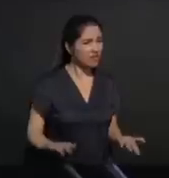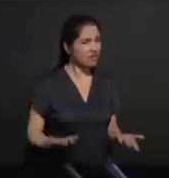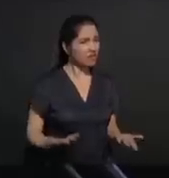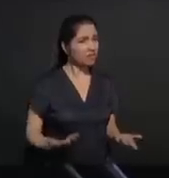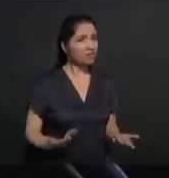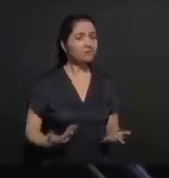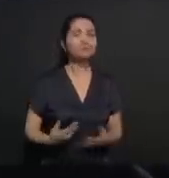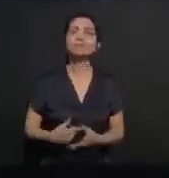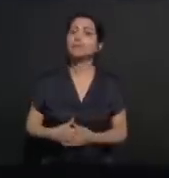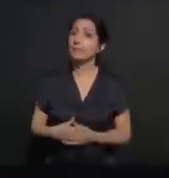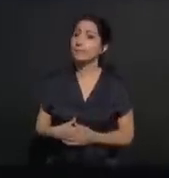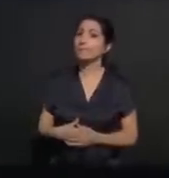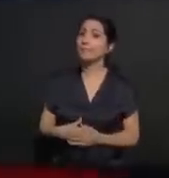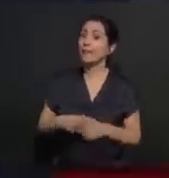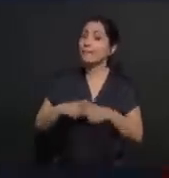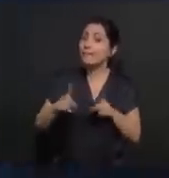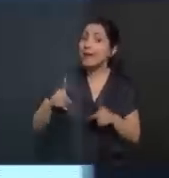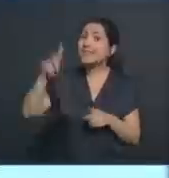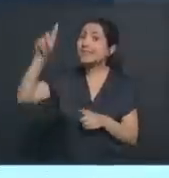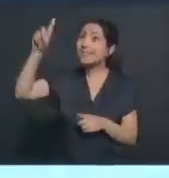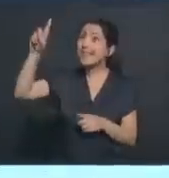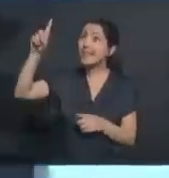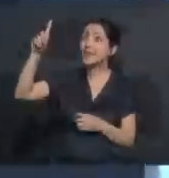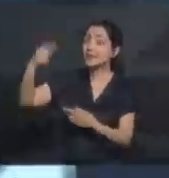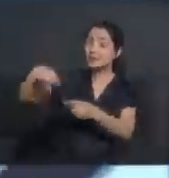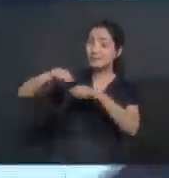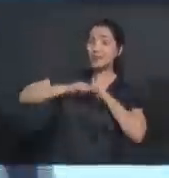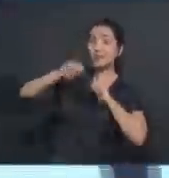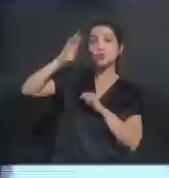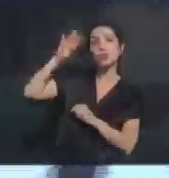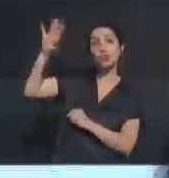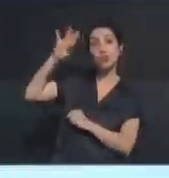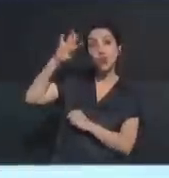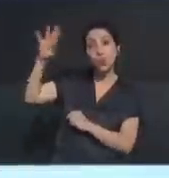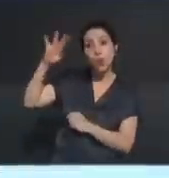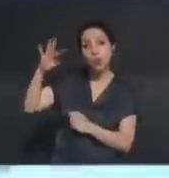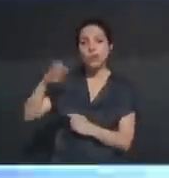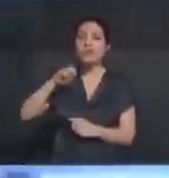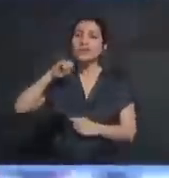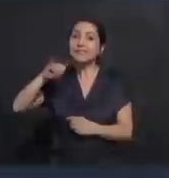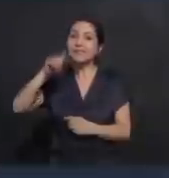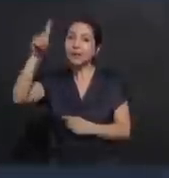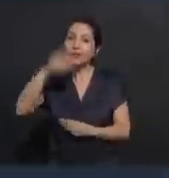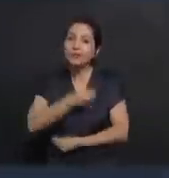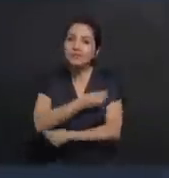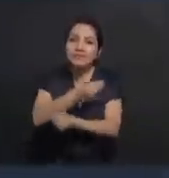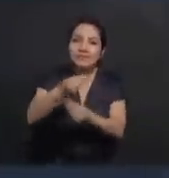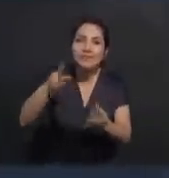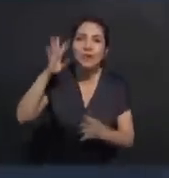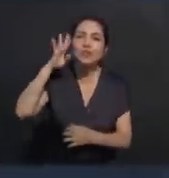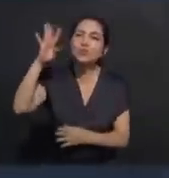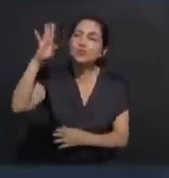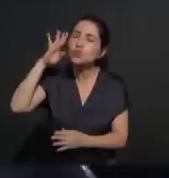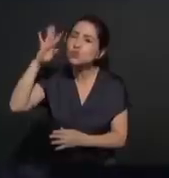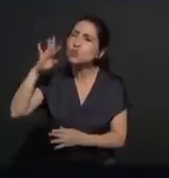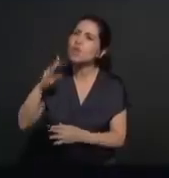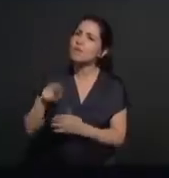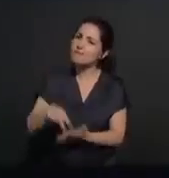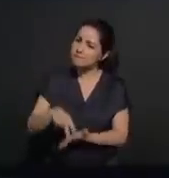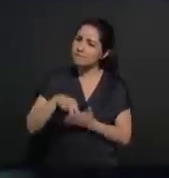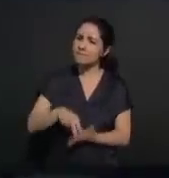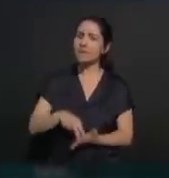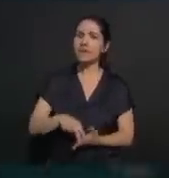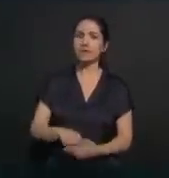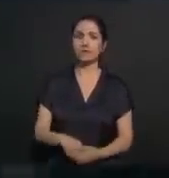moleque. Se o Senhor está plantando um sonho no seu coração, fique firme ao seu sonho, seja fiel a ele. Eu vim